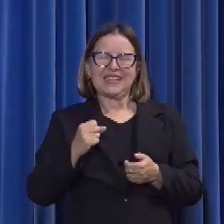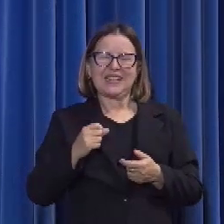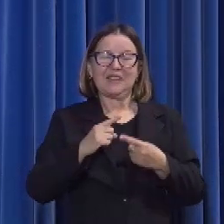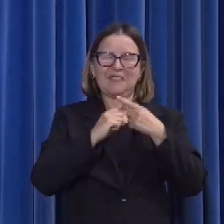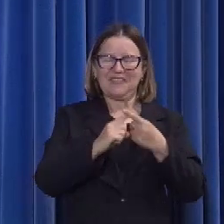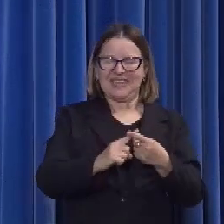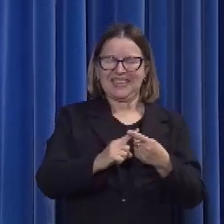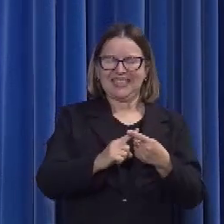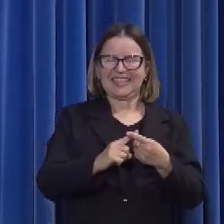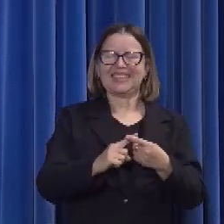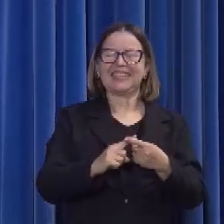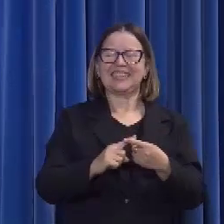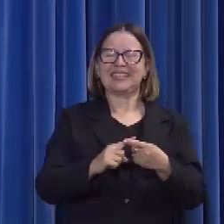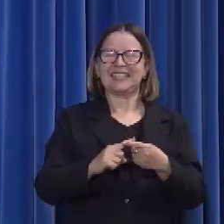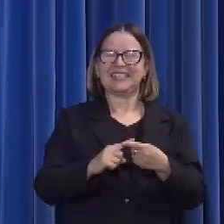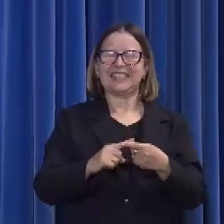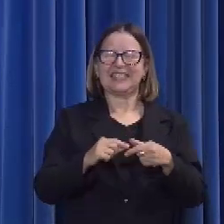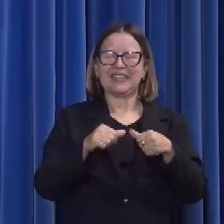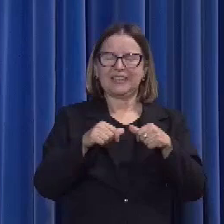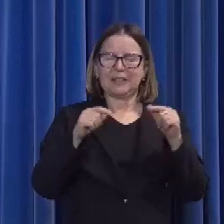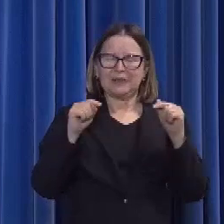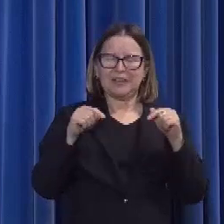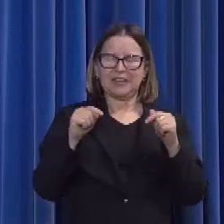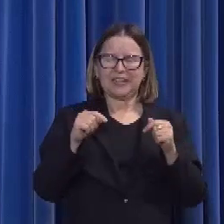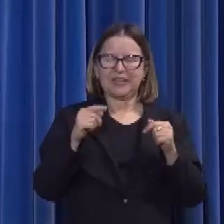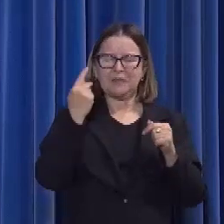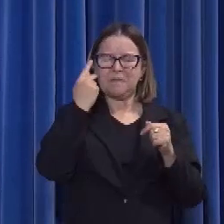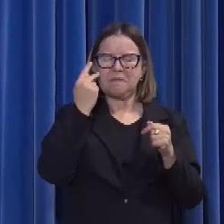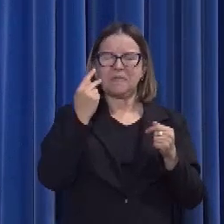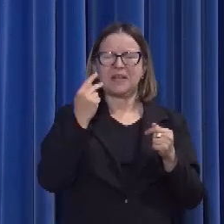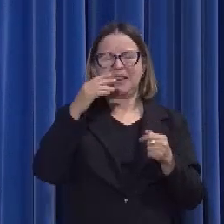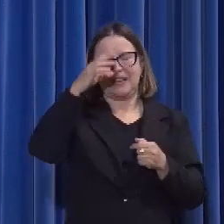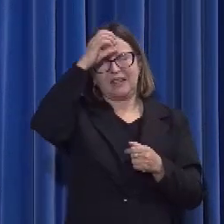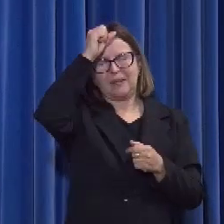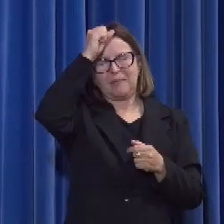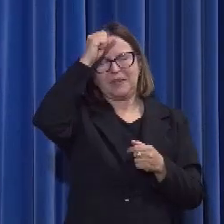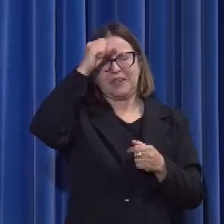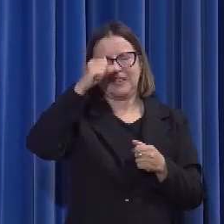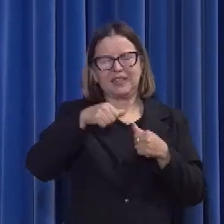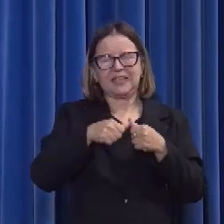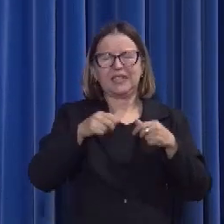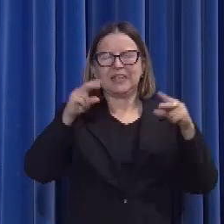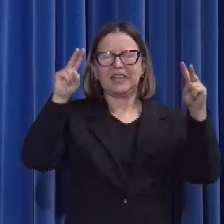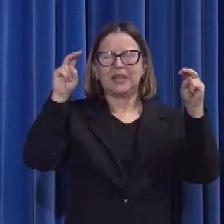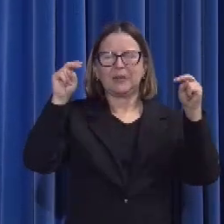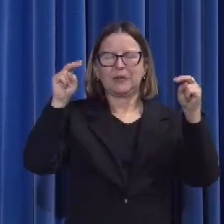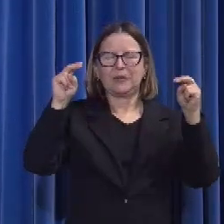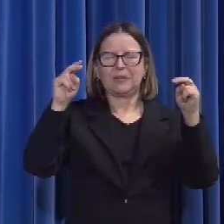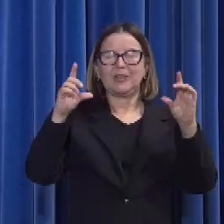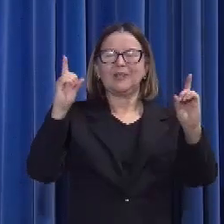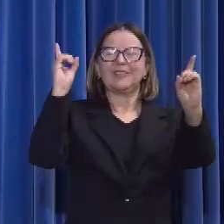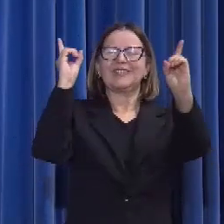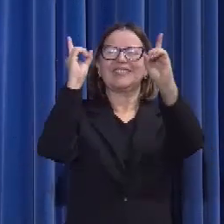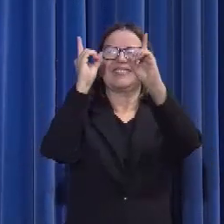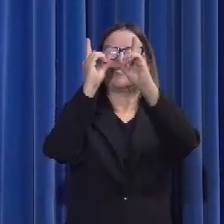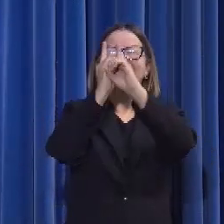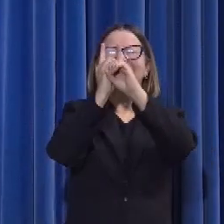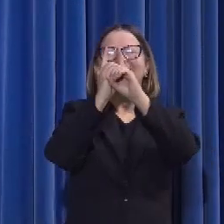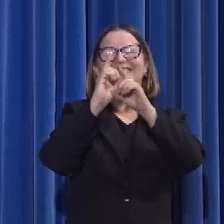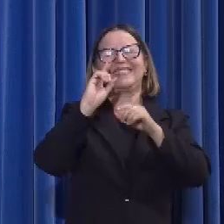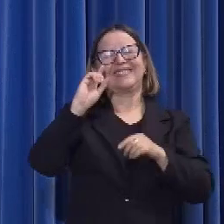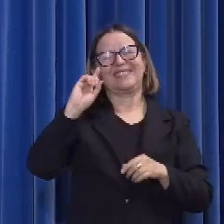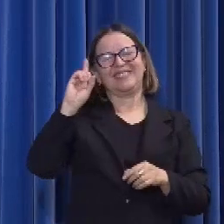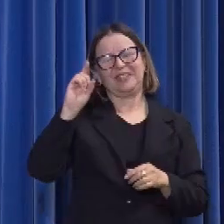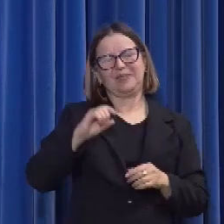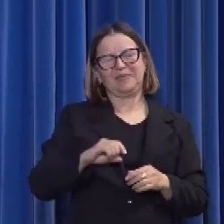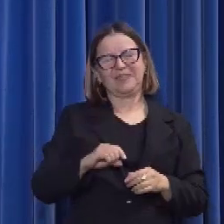Tua igreja sobre esse assunto relacionado ao encontro com a Tua pessoa. Sabemos